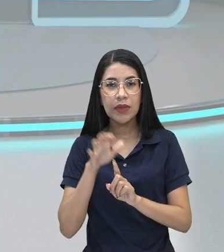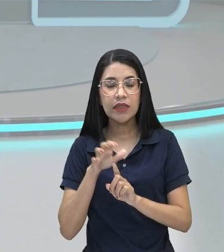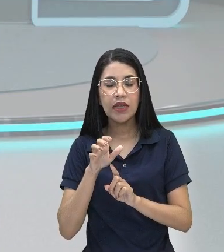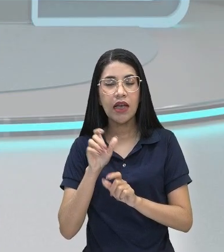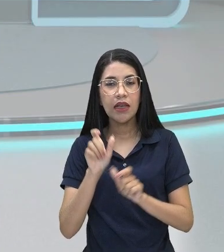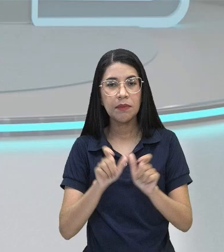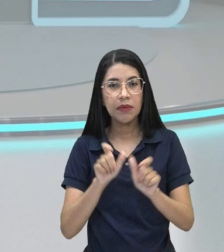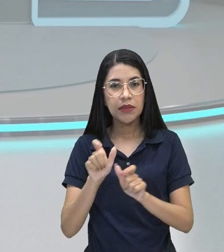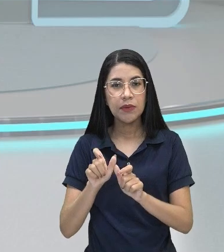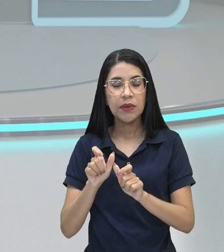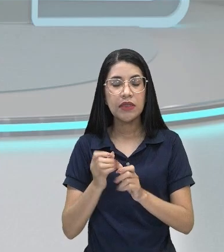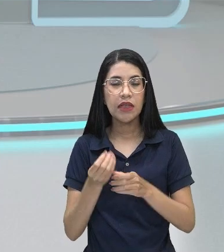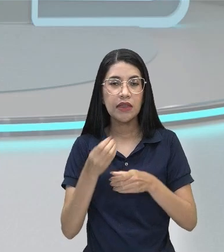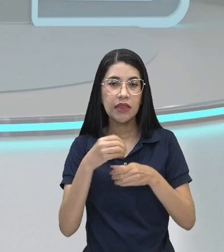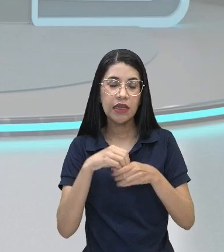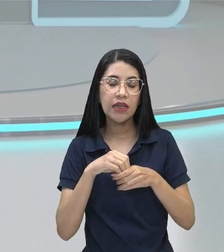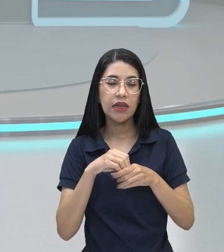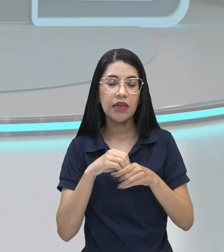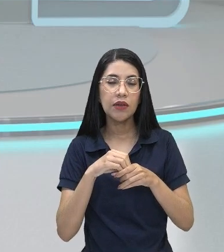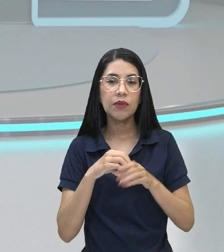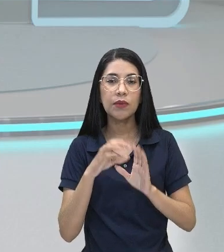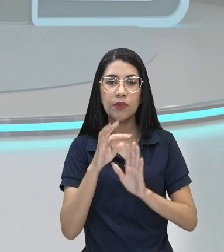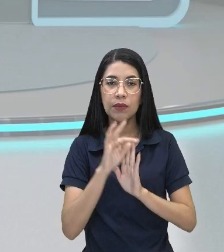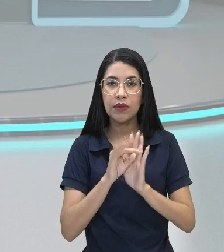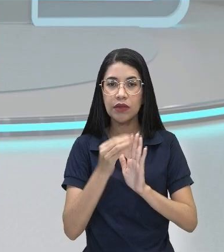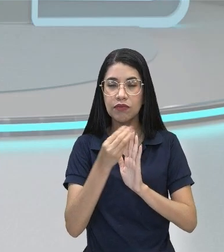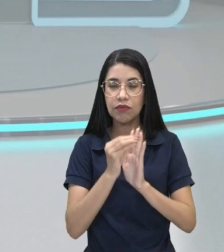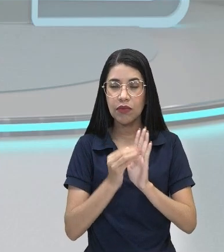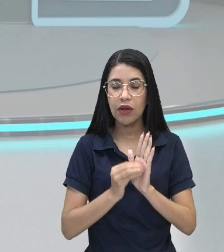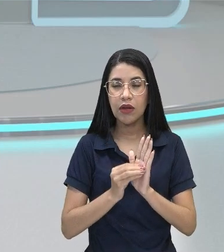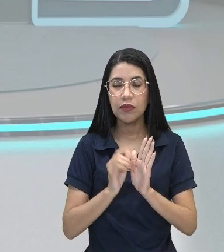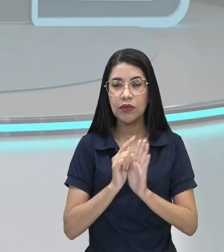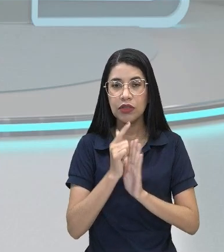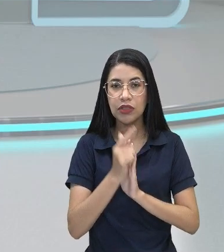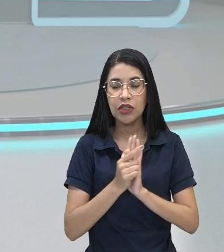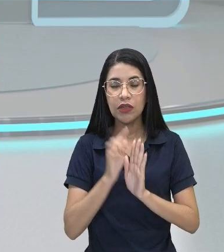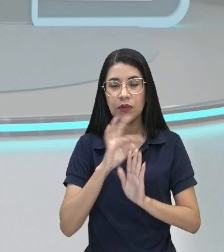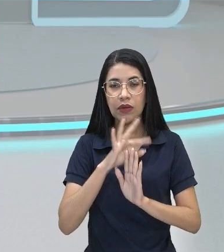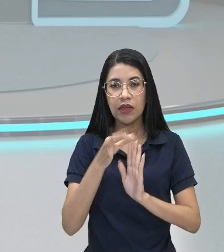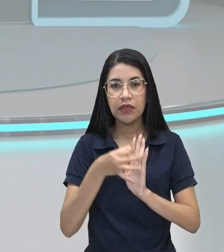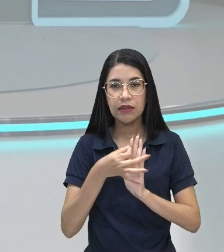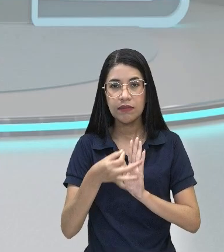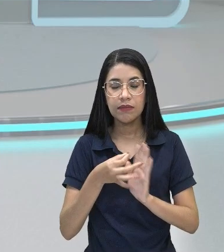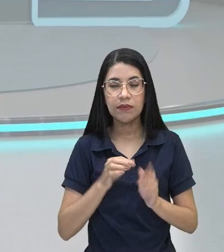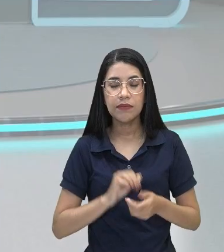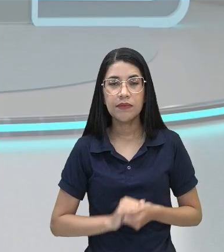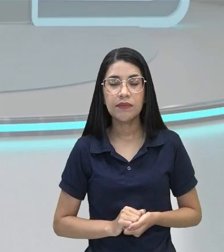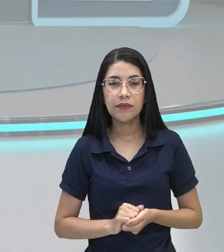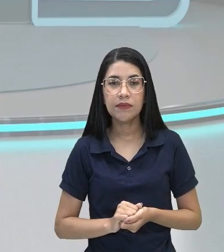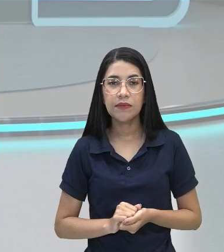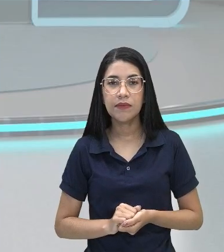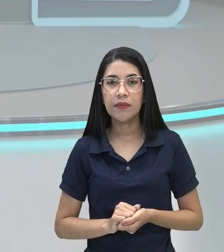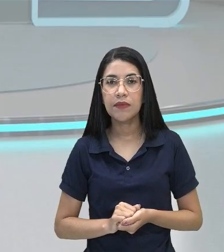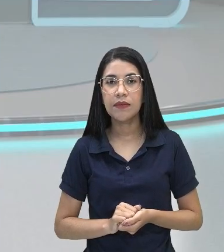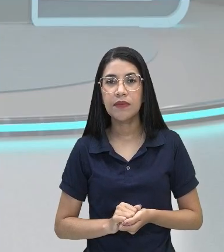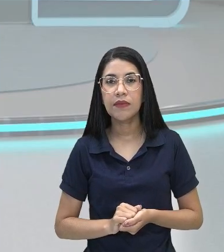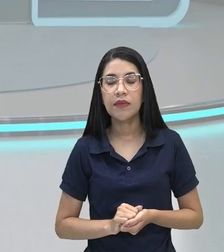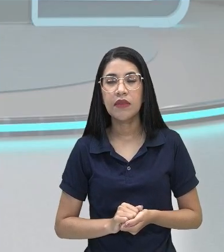estão presentes no texto, no gênero textual resenha? Muito bem.